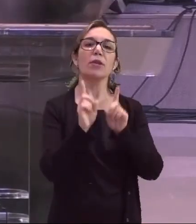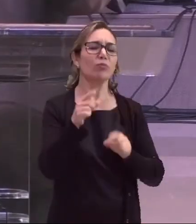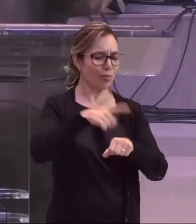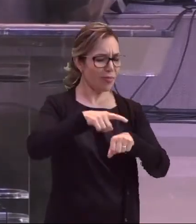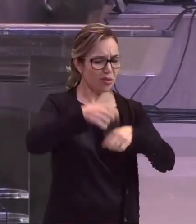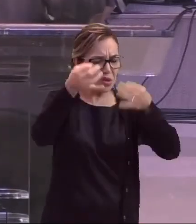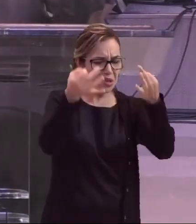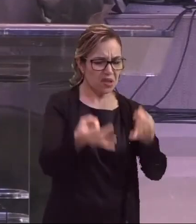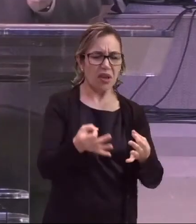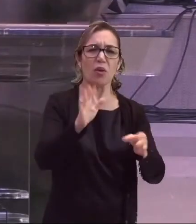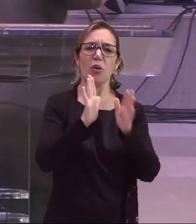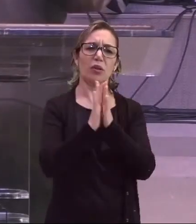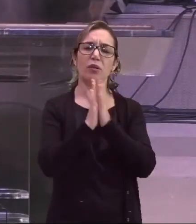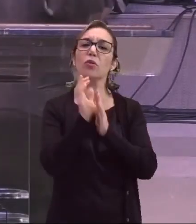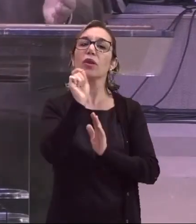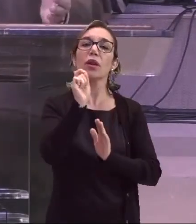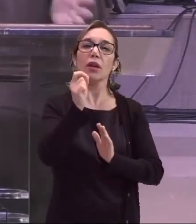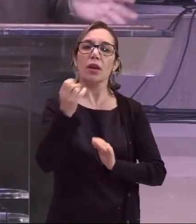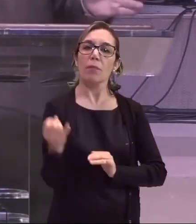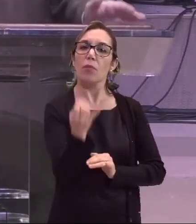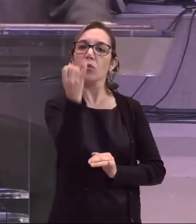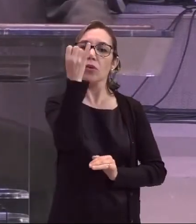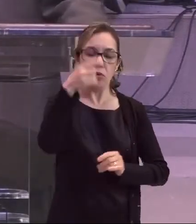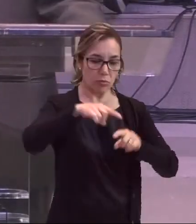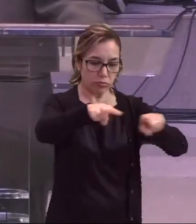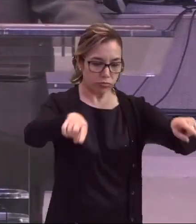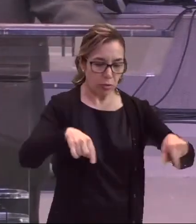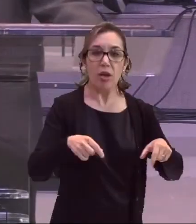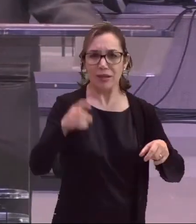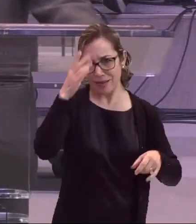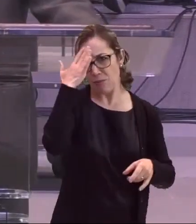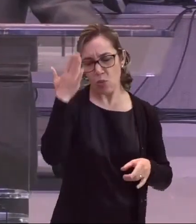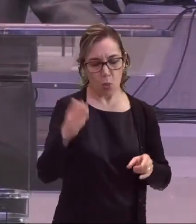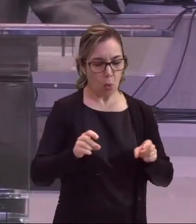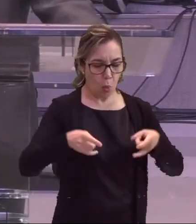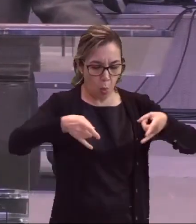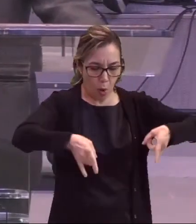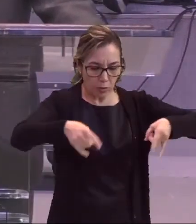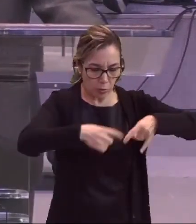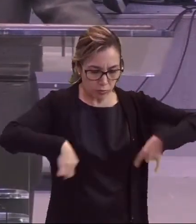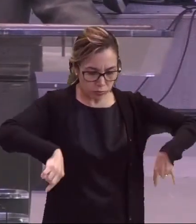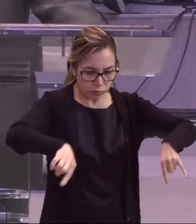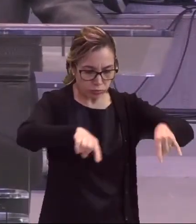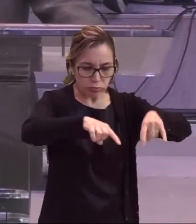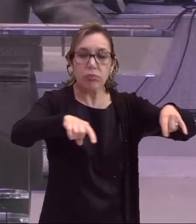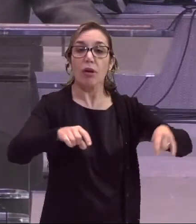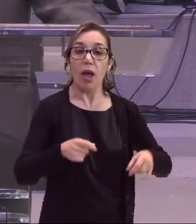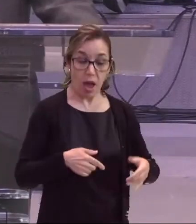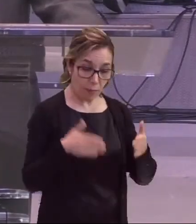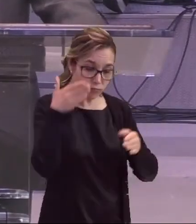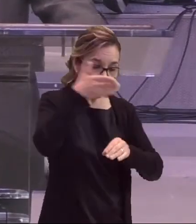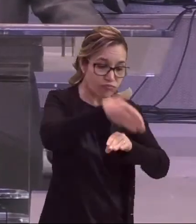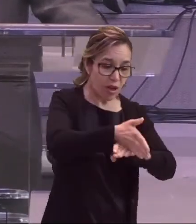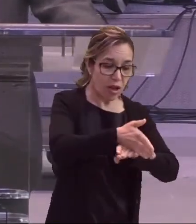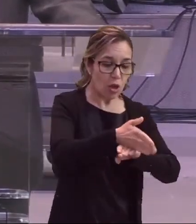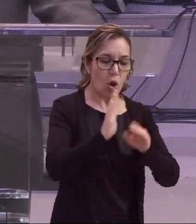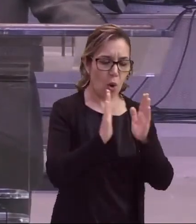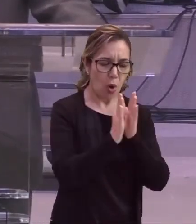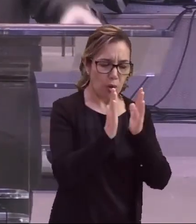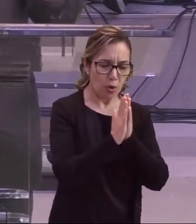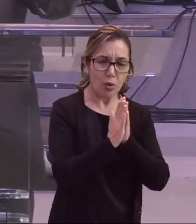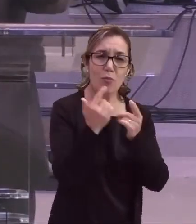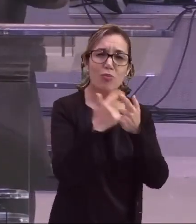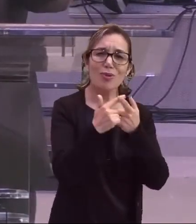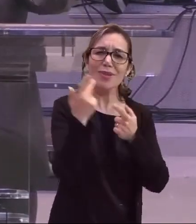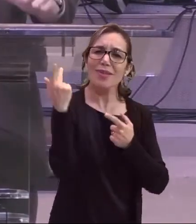quarto fecha a porta e olha seu pai que está em secreto então seu pai que vê em Secreto